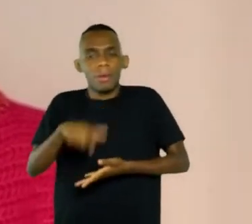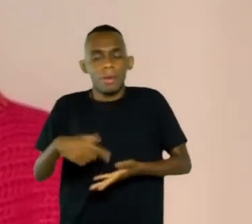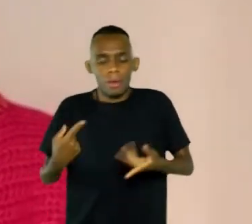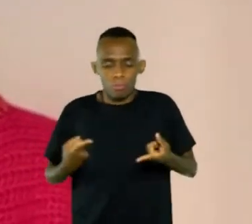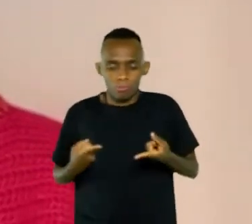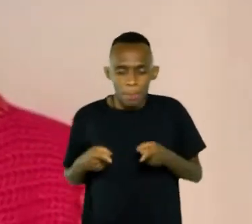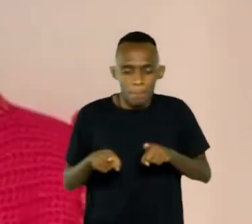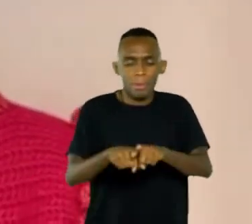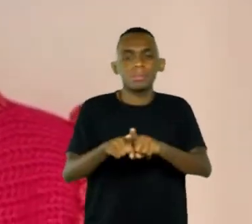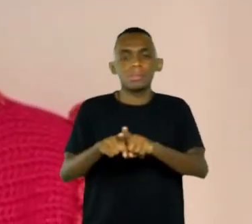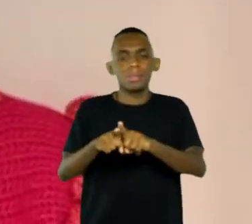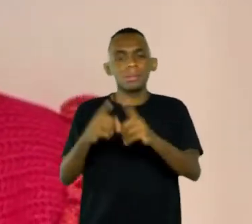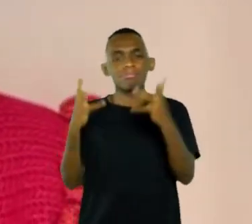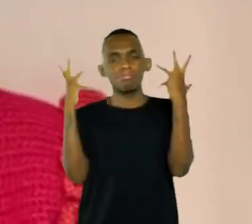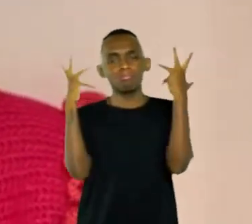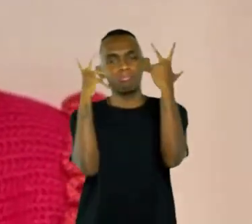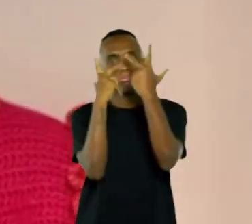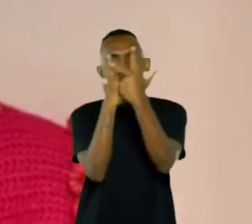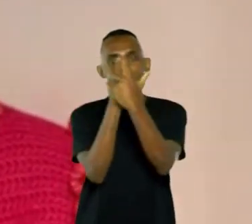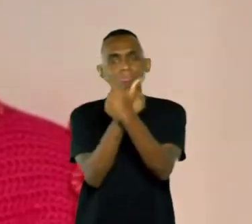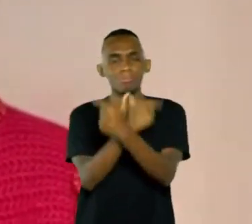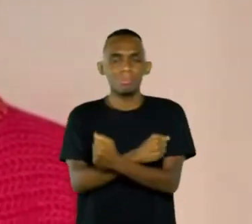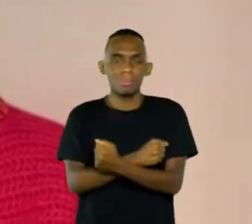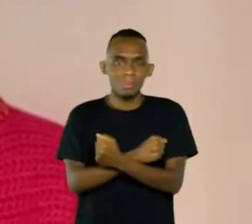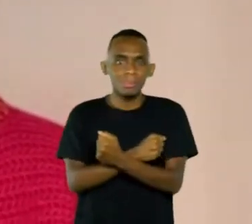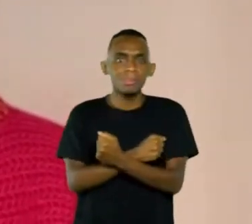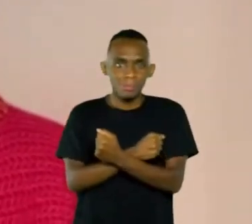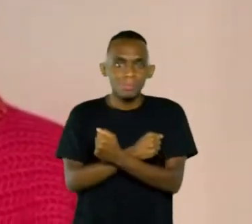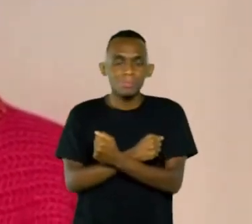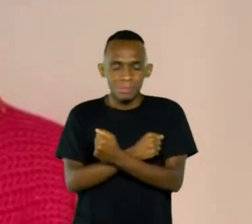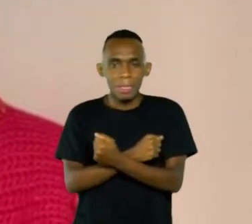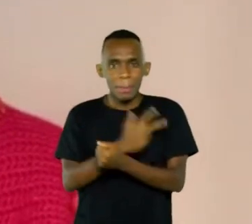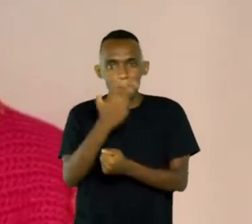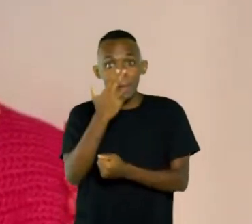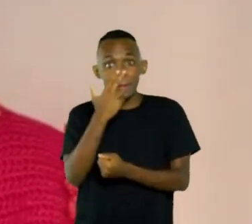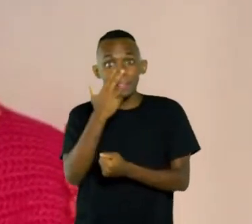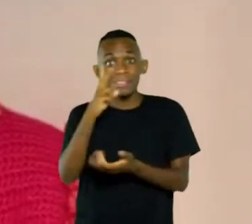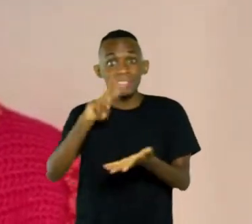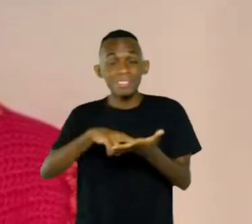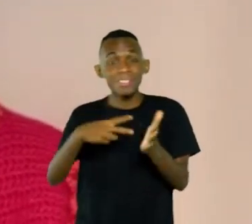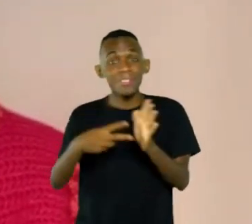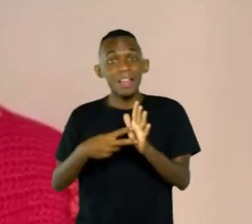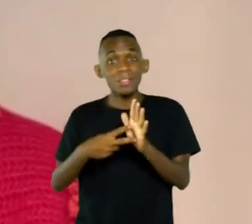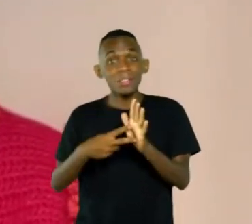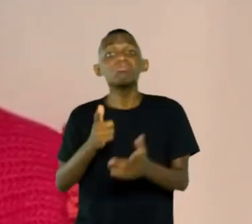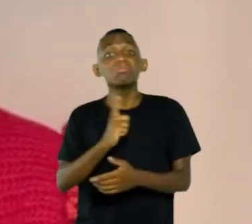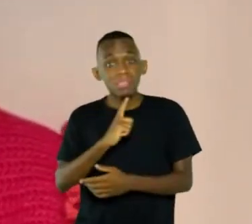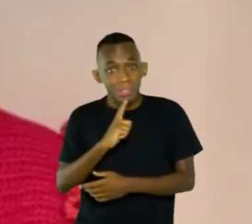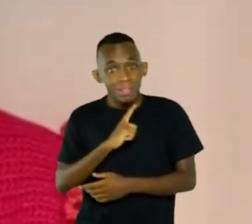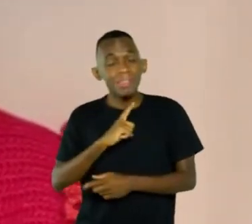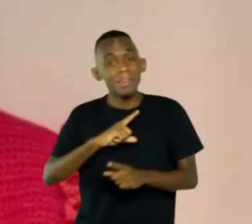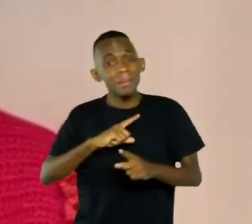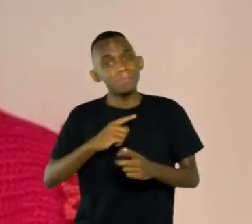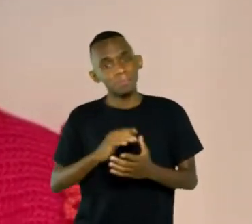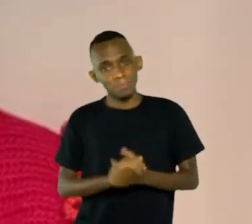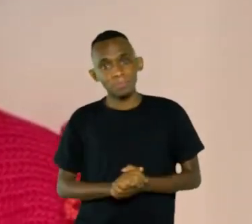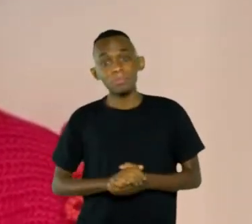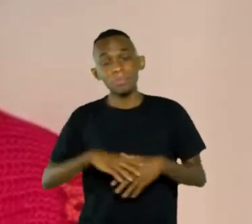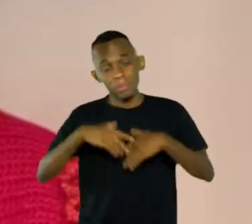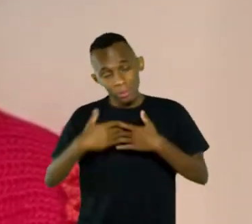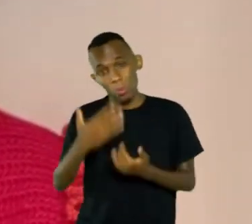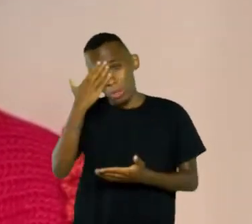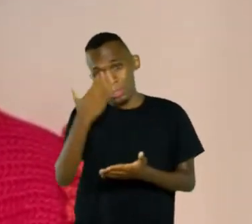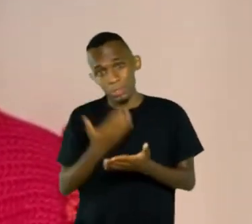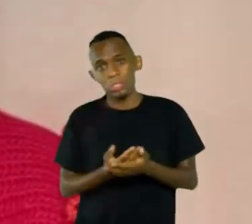beleza, parece que faz sentido, né? A vida, assim, mesmo doendo, né? E assim eu acho que se